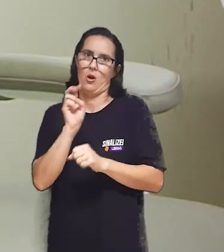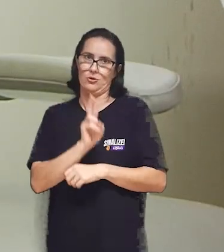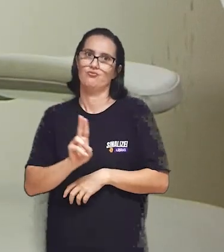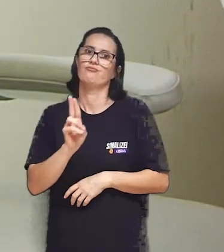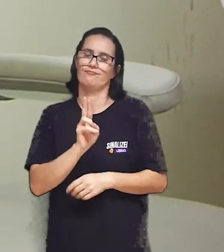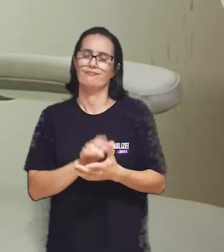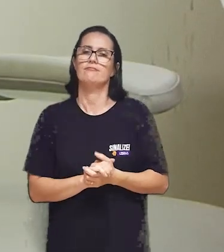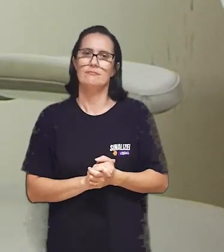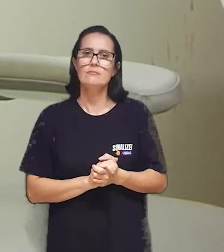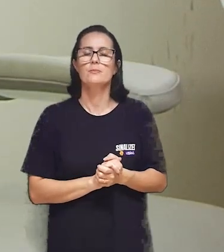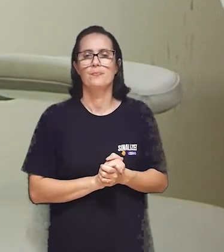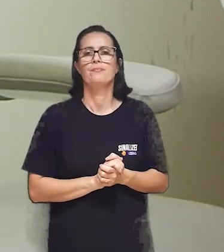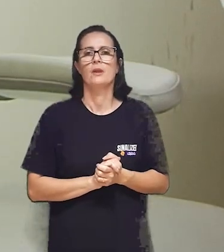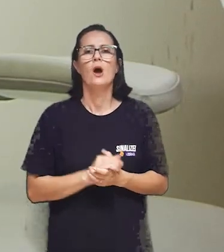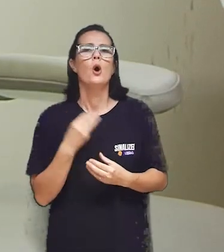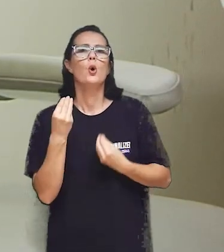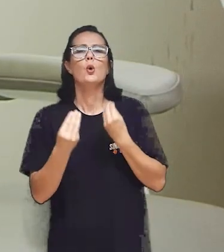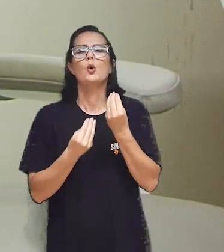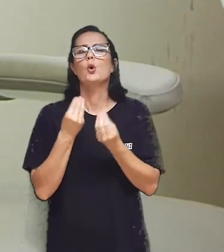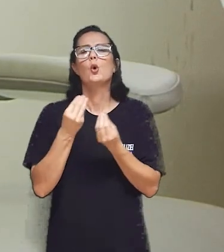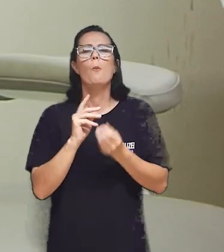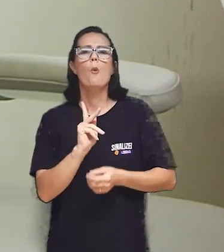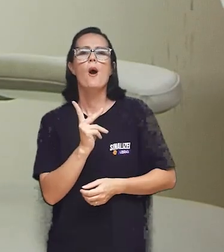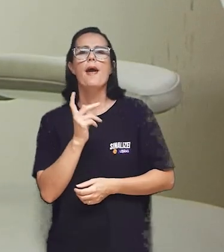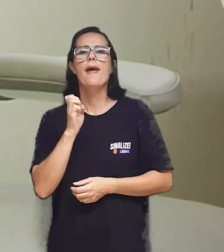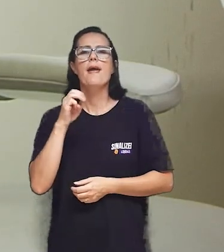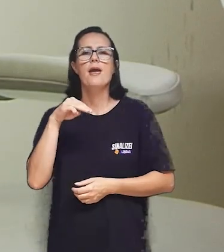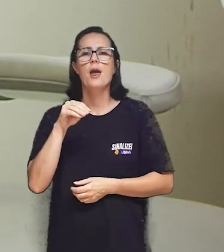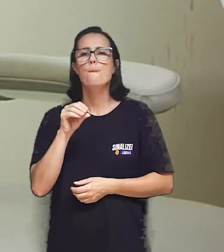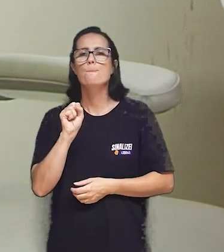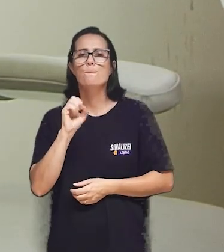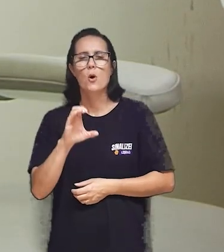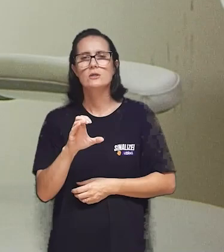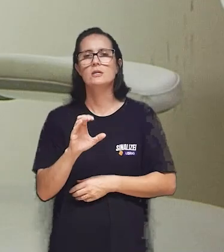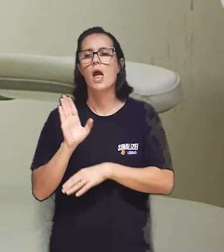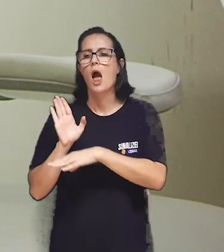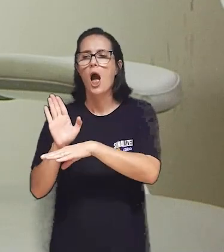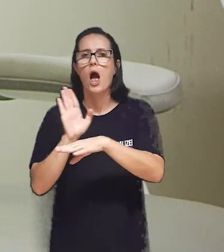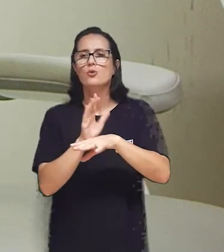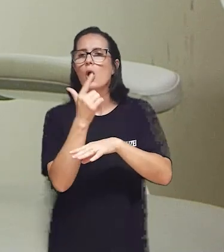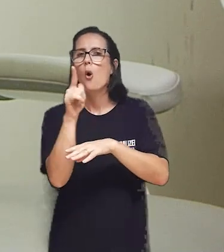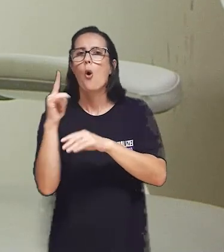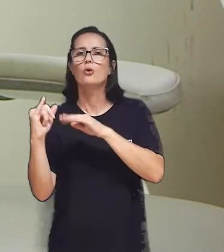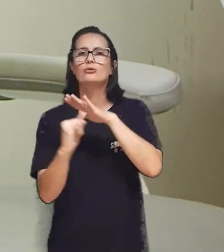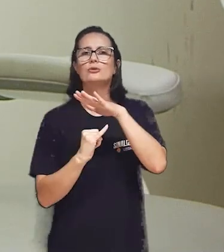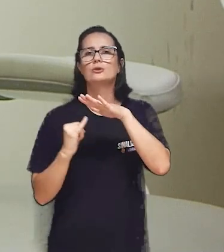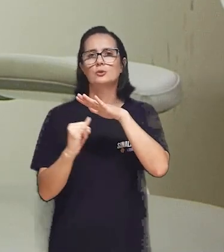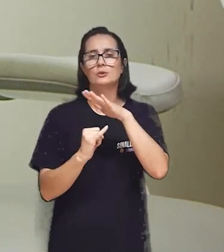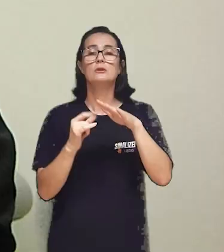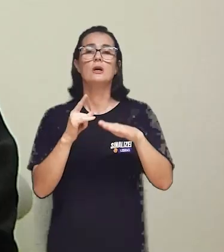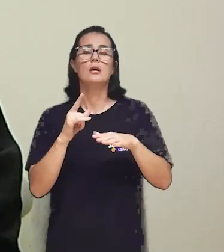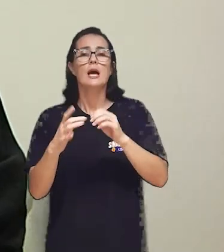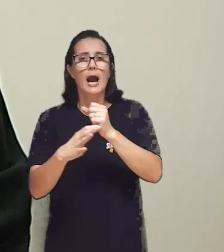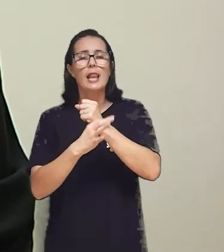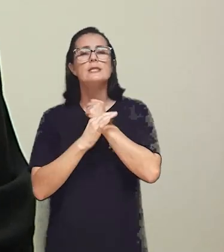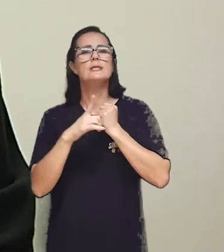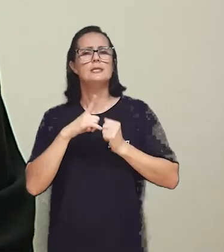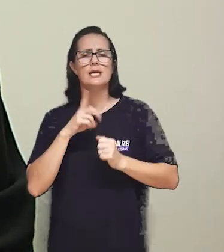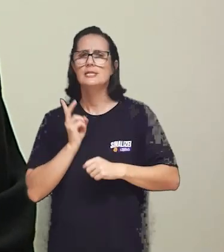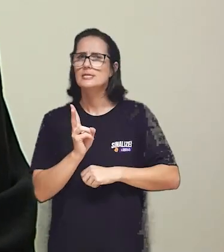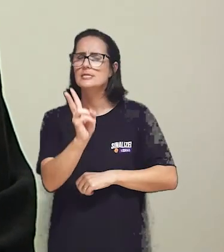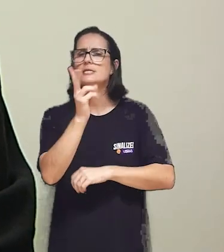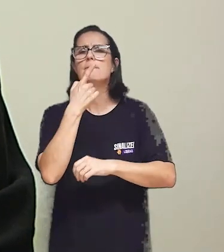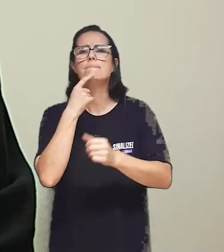o EMOSC colabora com outras instituições de saúde na região para garantir um suprimento contínuo de sangue? Por meio